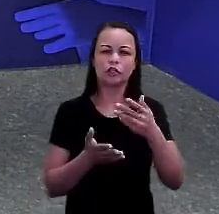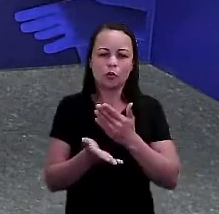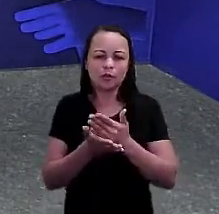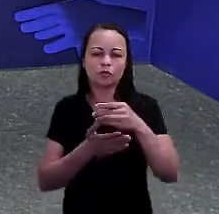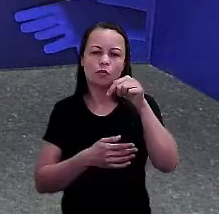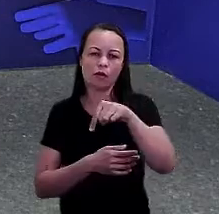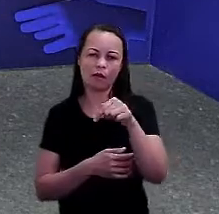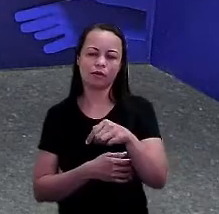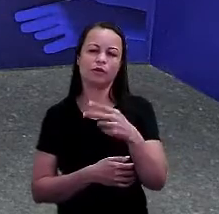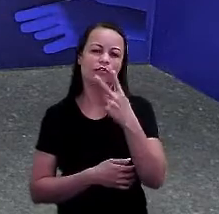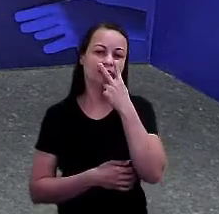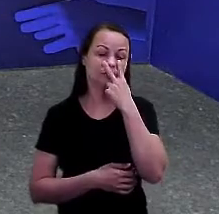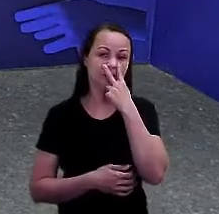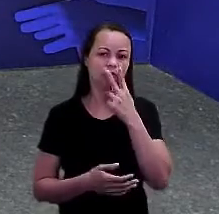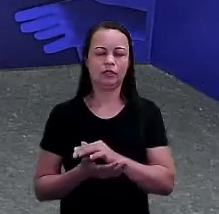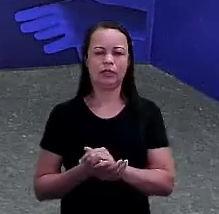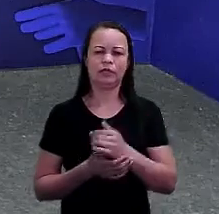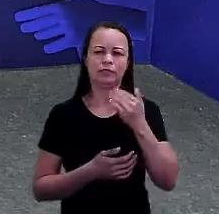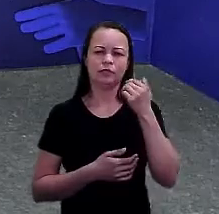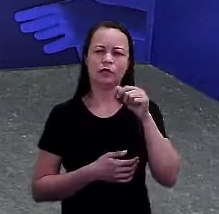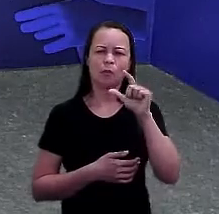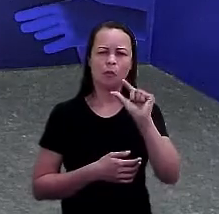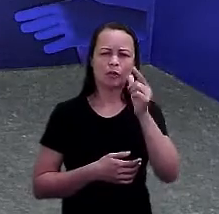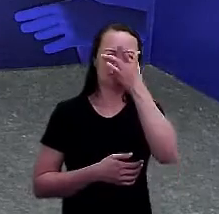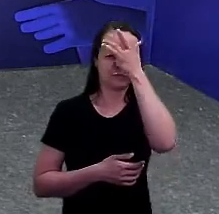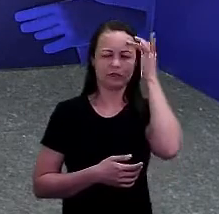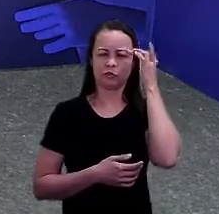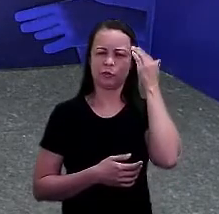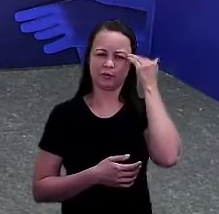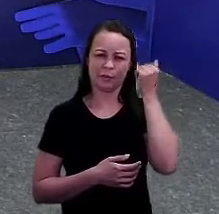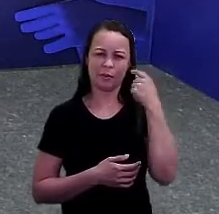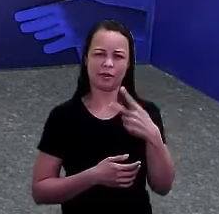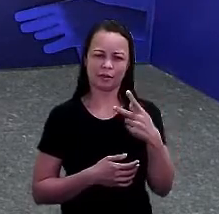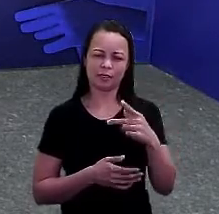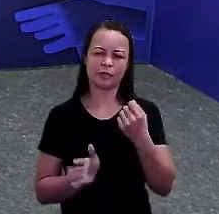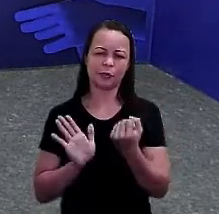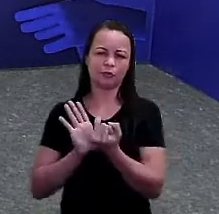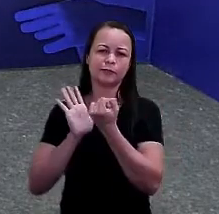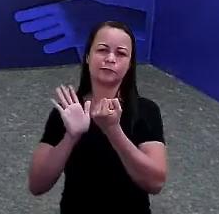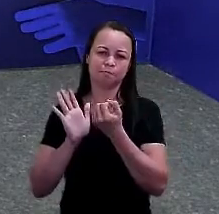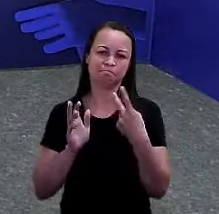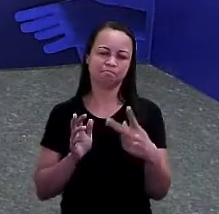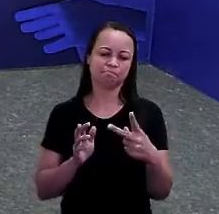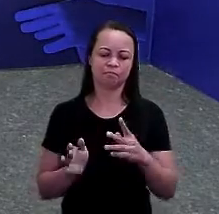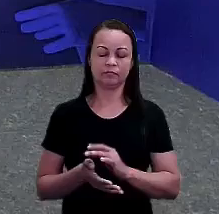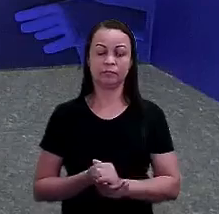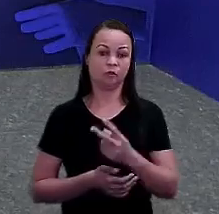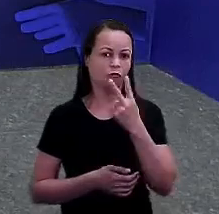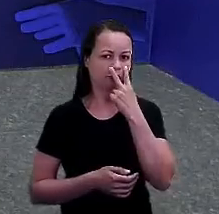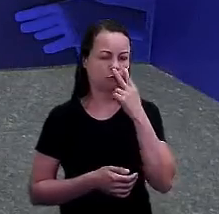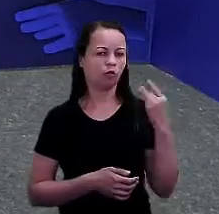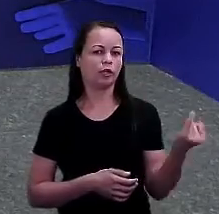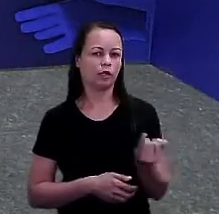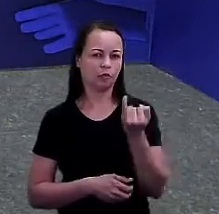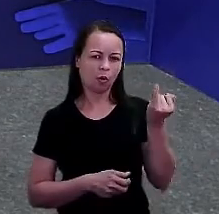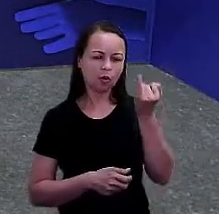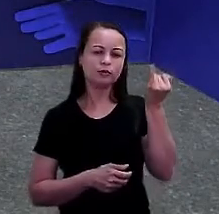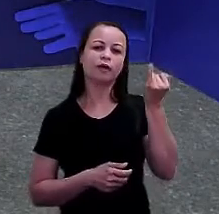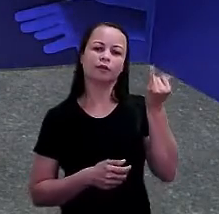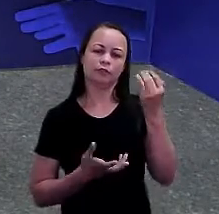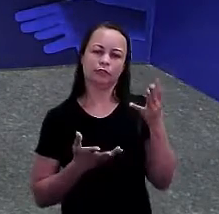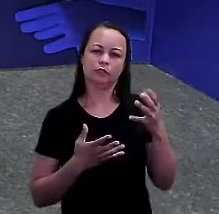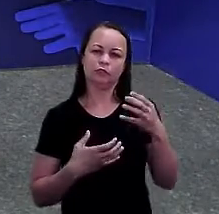Antão. Tenho certeza que poucas pessoas sabiam desse fato. Mas, como eu disse a vocês, Vitória é extremamente importante. Vitória trouxe